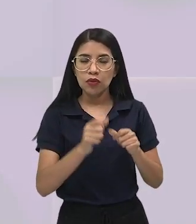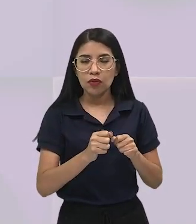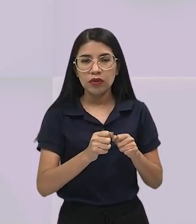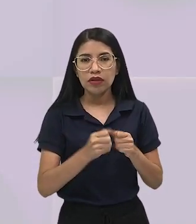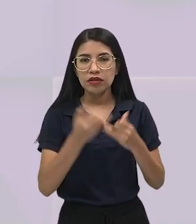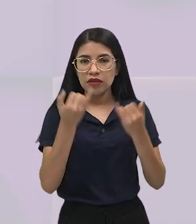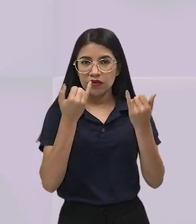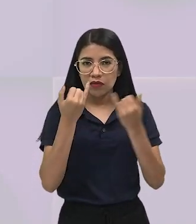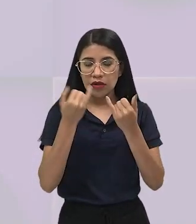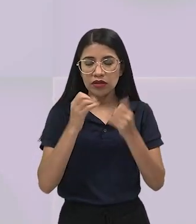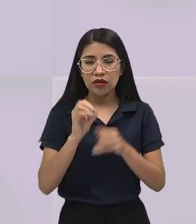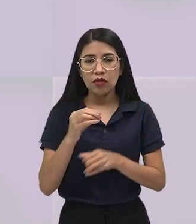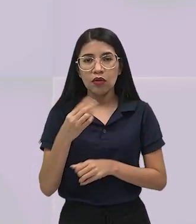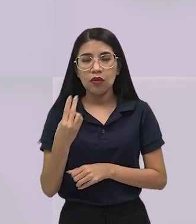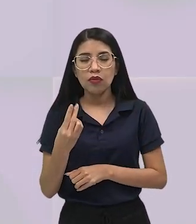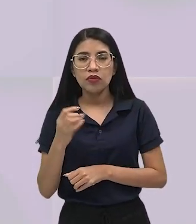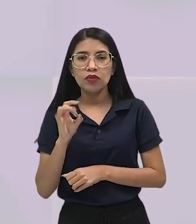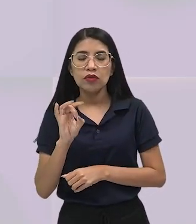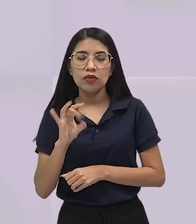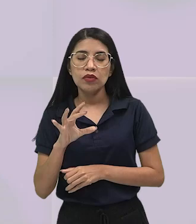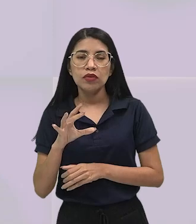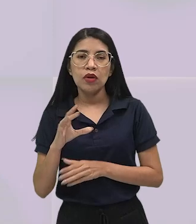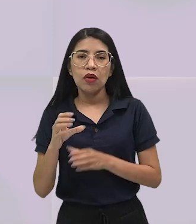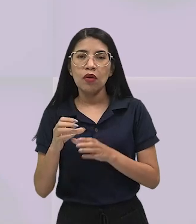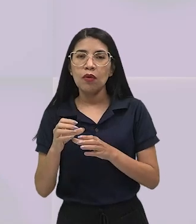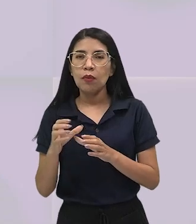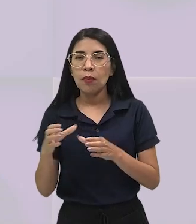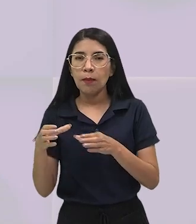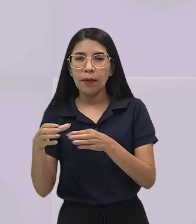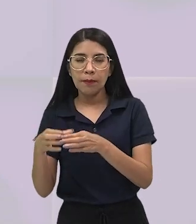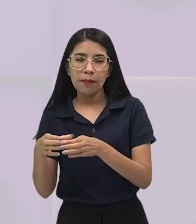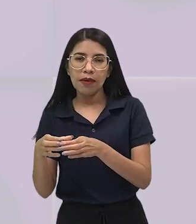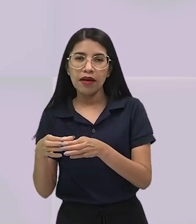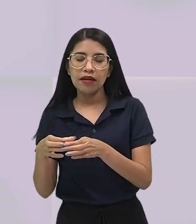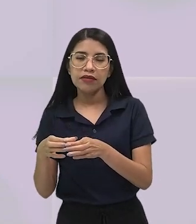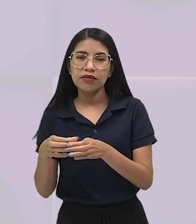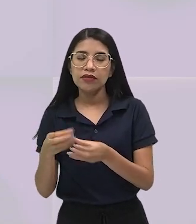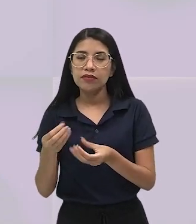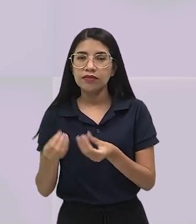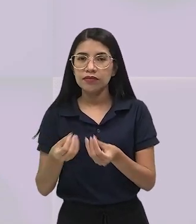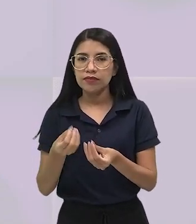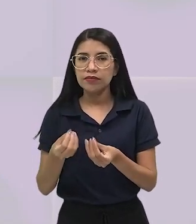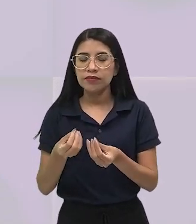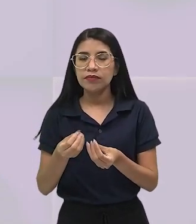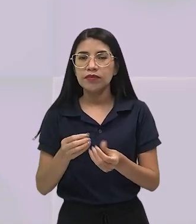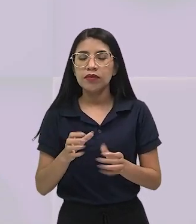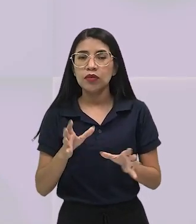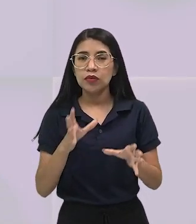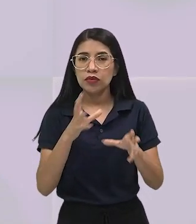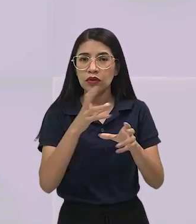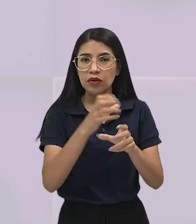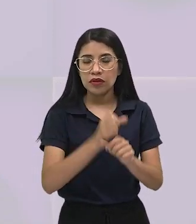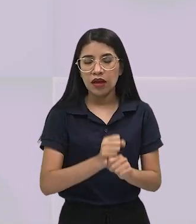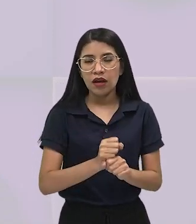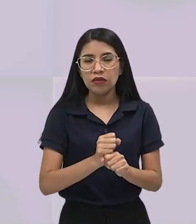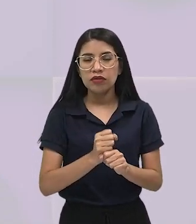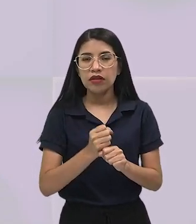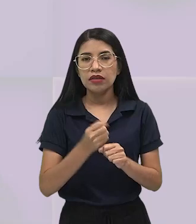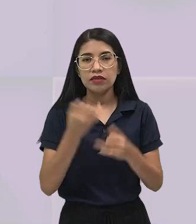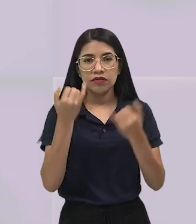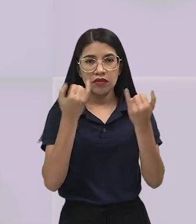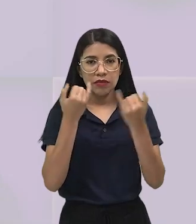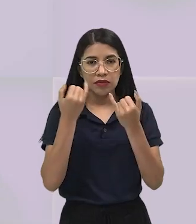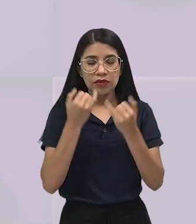de dados ou se eu vou considerar o pedaço todo, ou seja, todos os